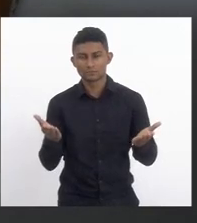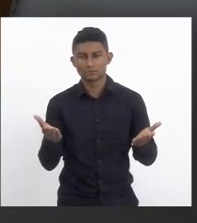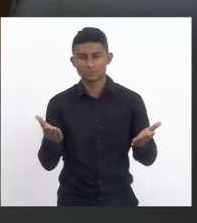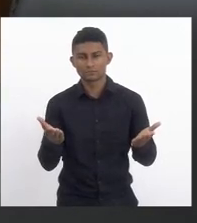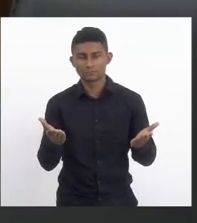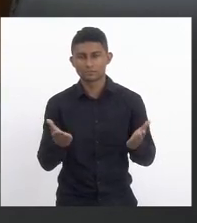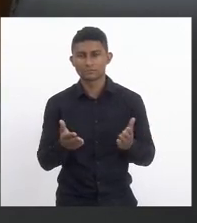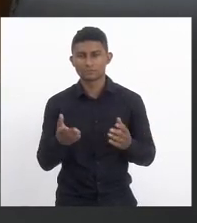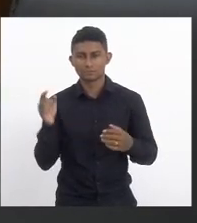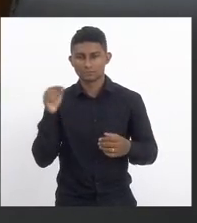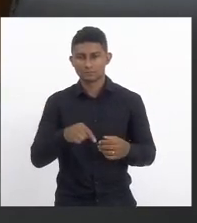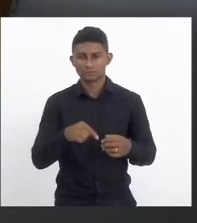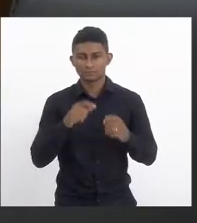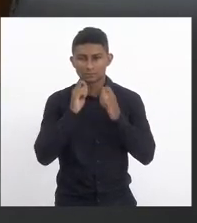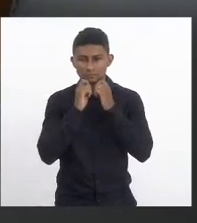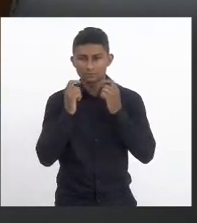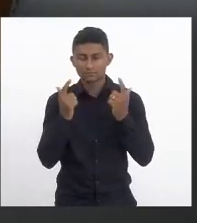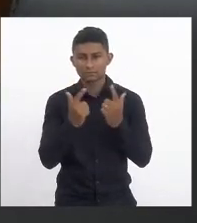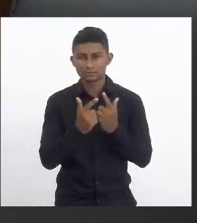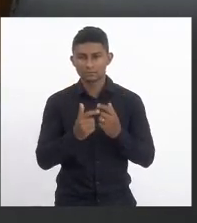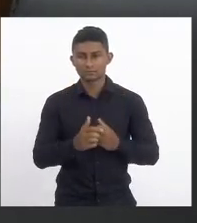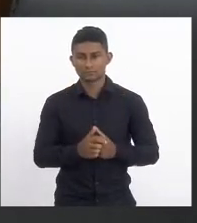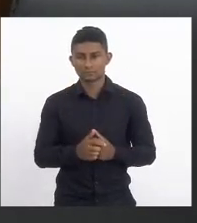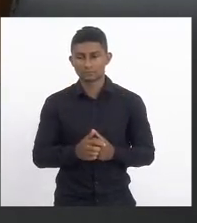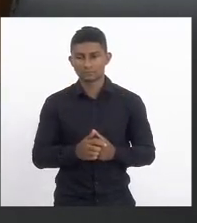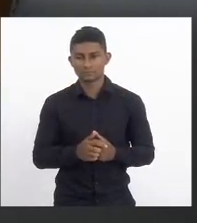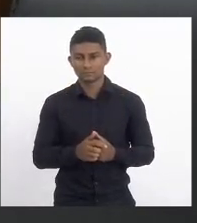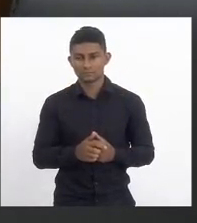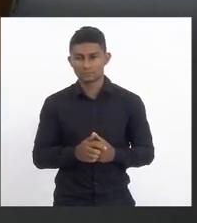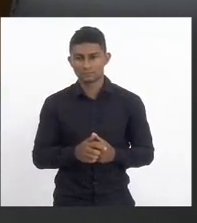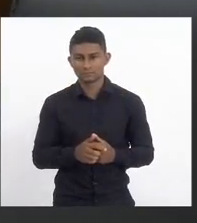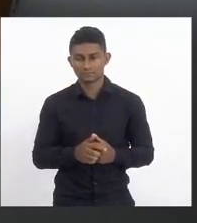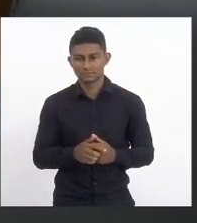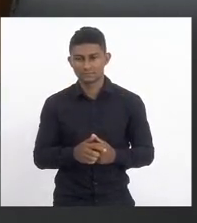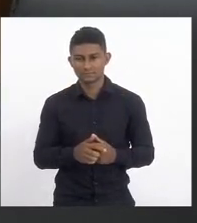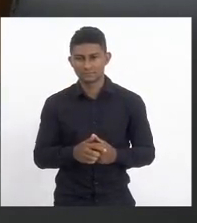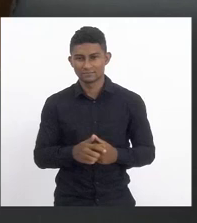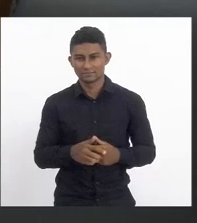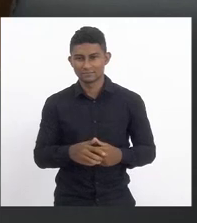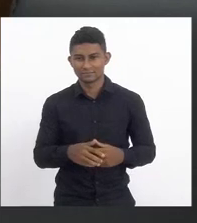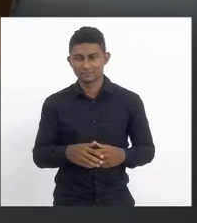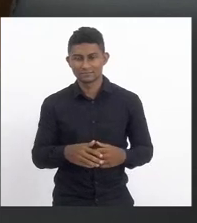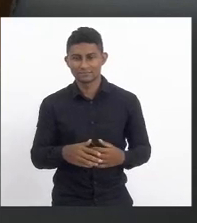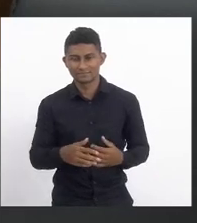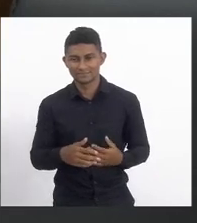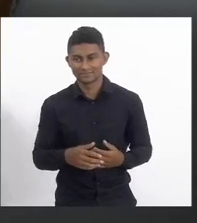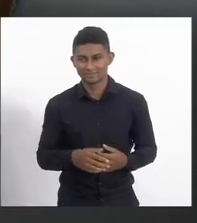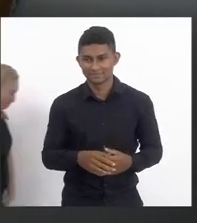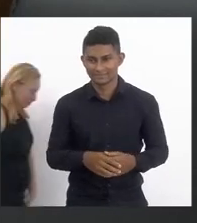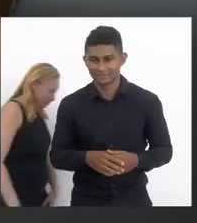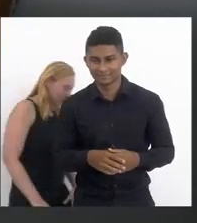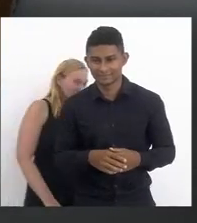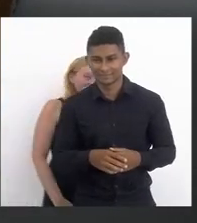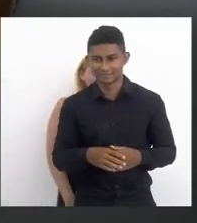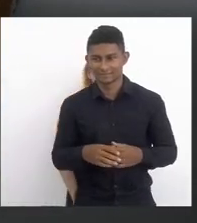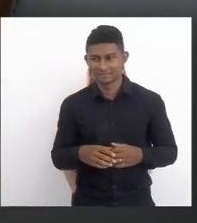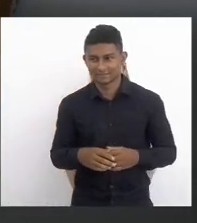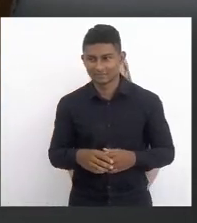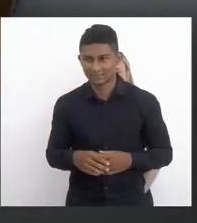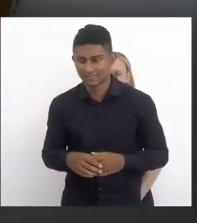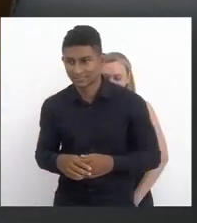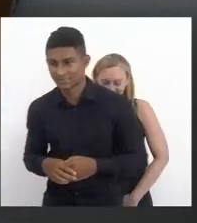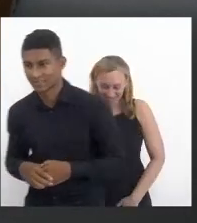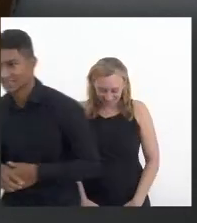nesta cerimônia e também cumprimentar de um modo muito fraterno não só Dom Agani, mas também como